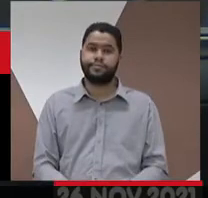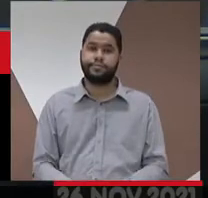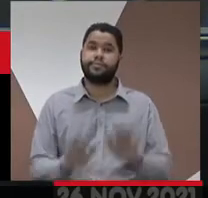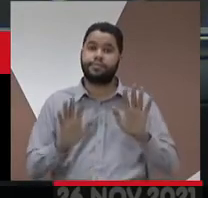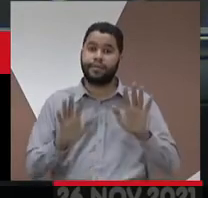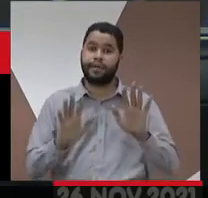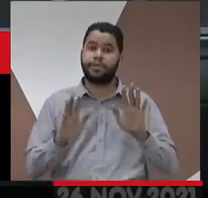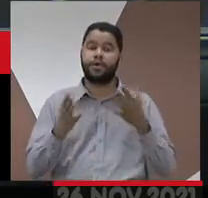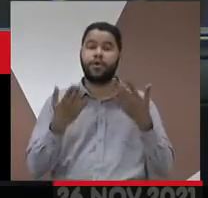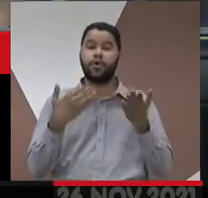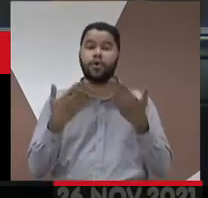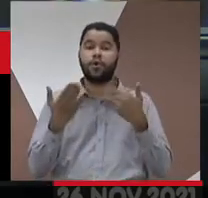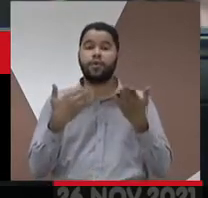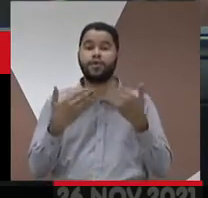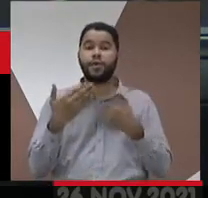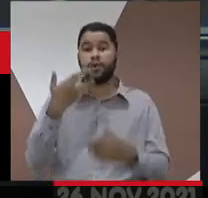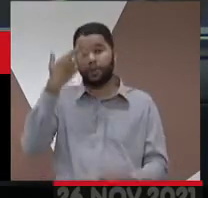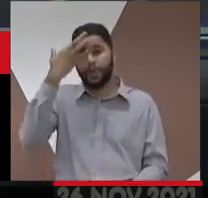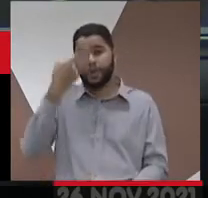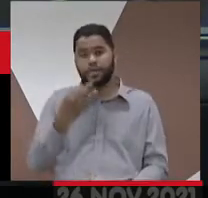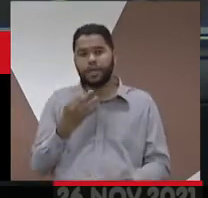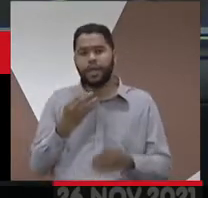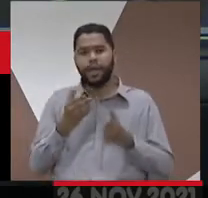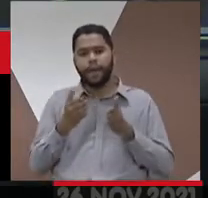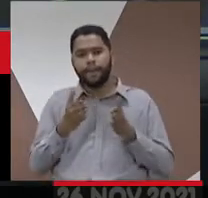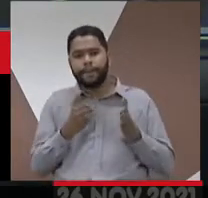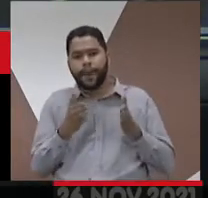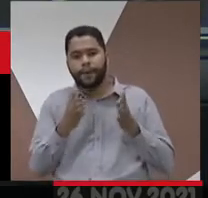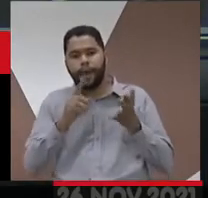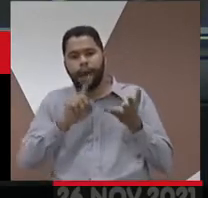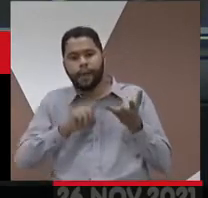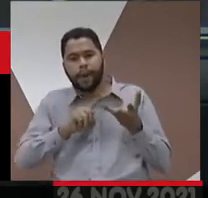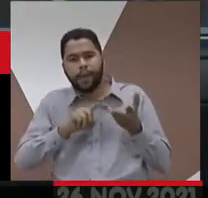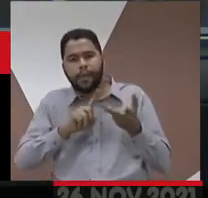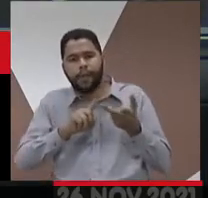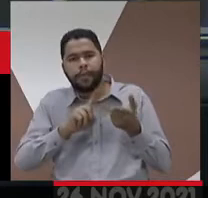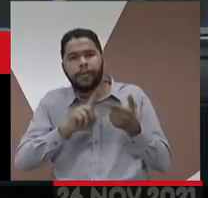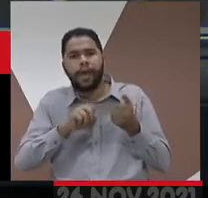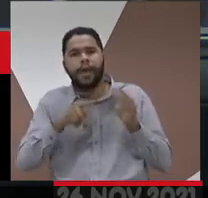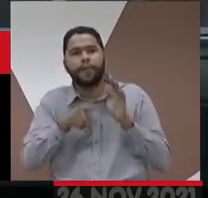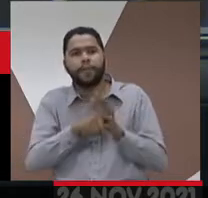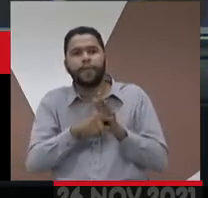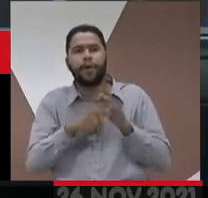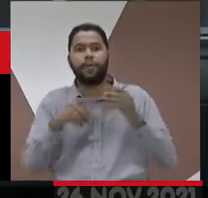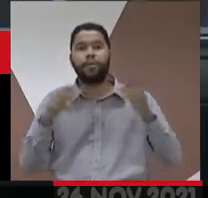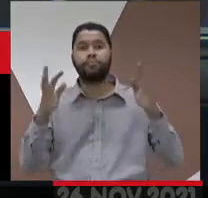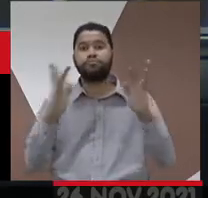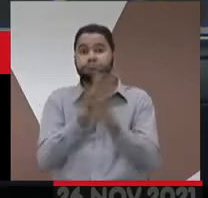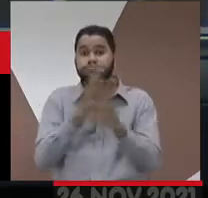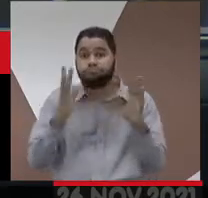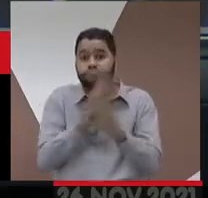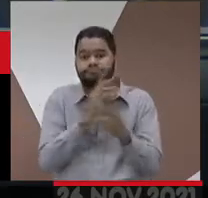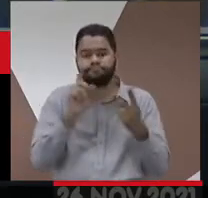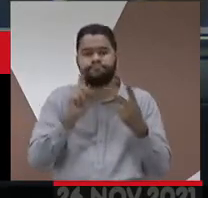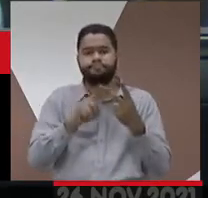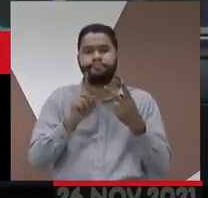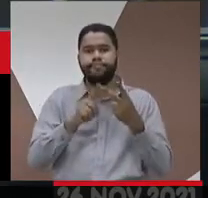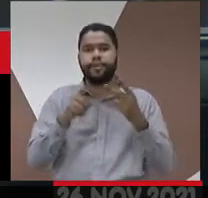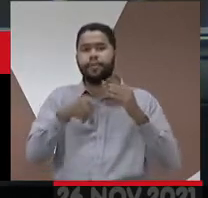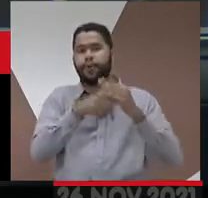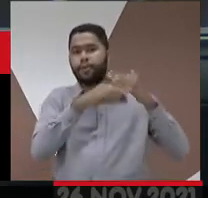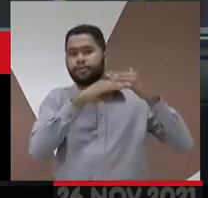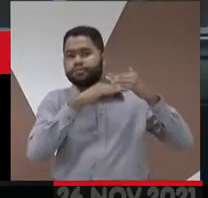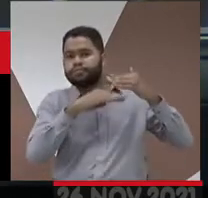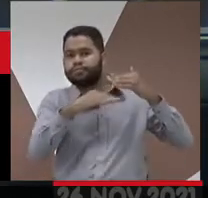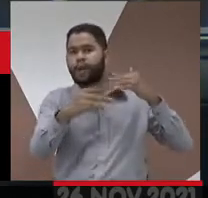precisamos conversar com quem entende traçado, com quem entende de mobilidade urbana, com quem entende de pavimentação,